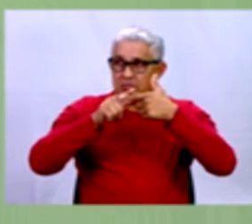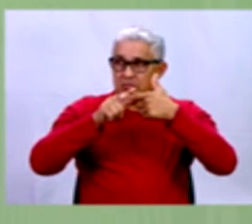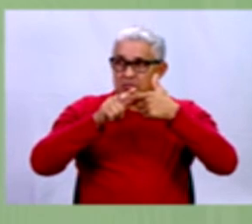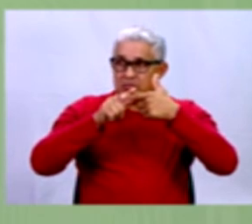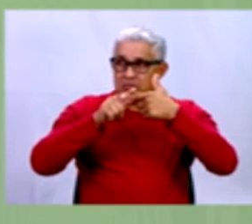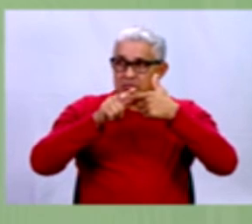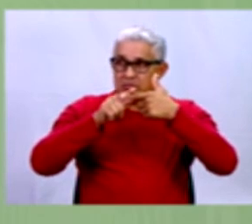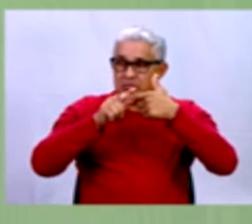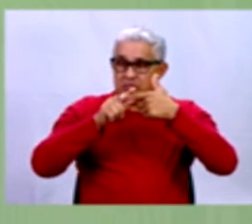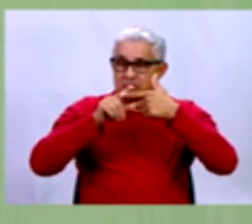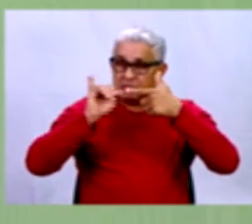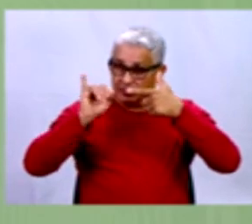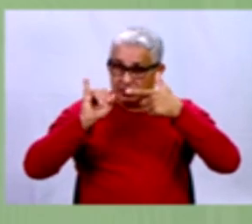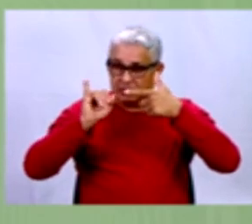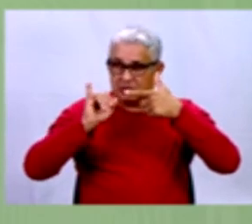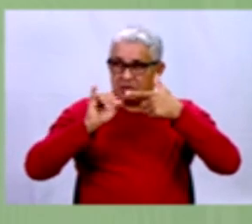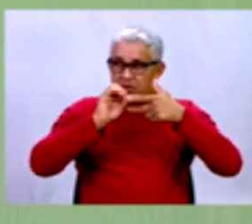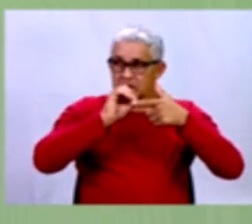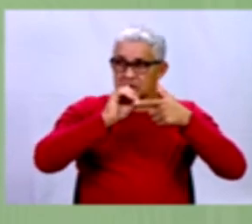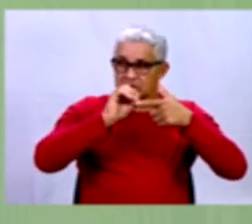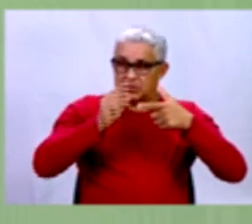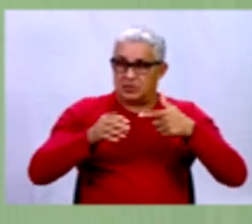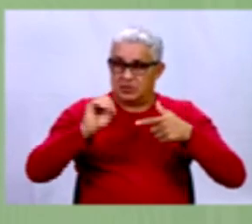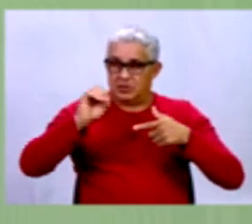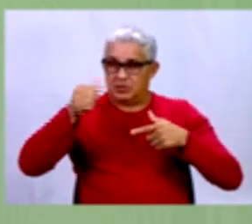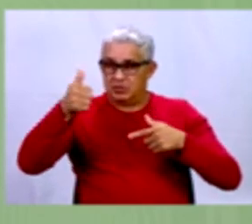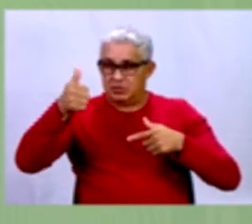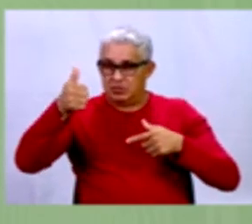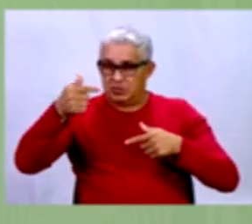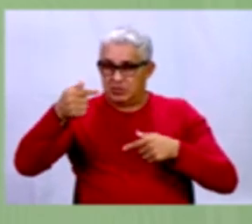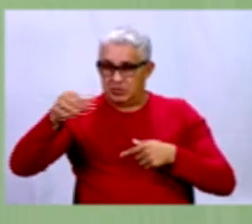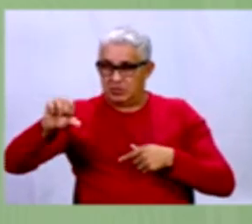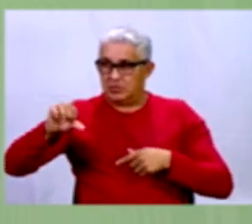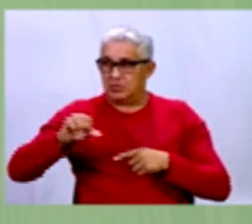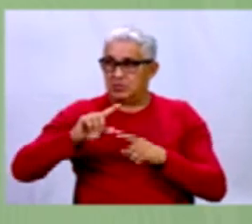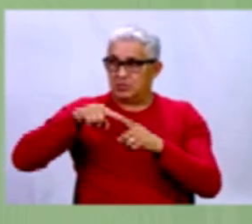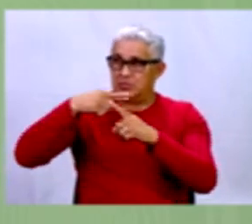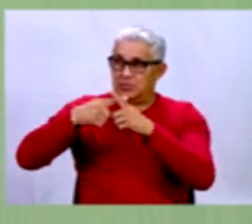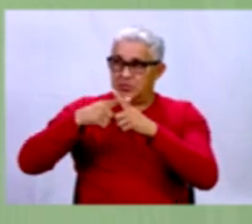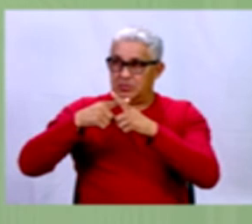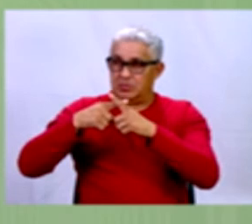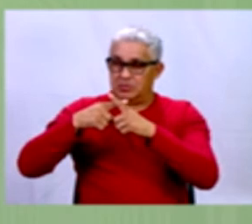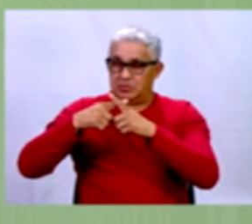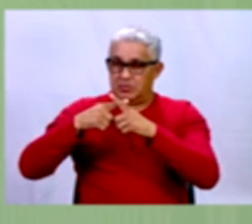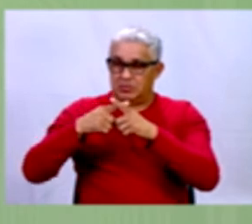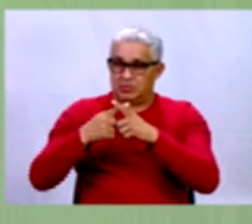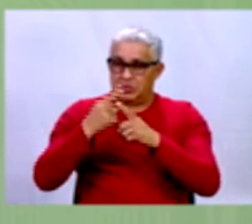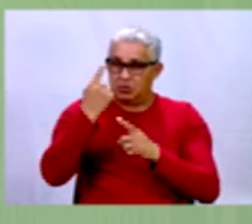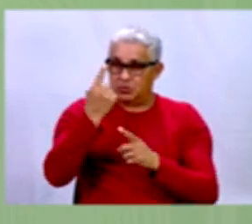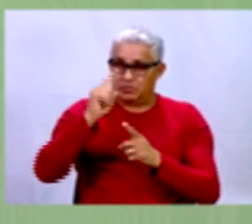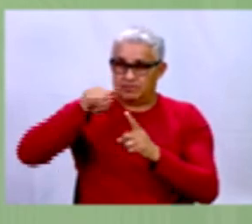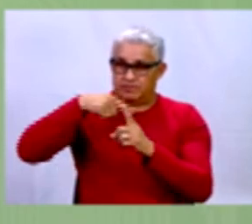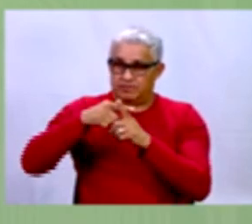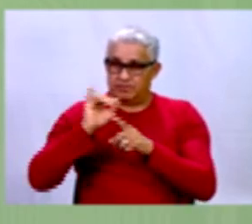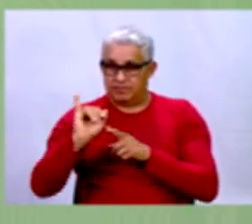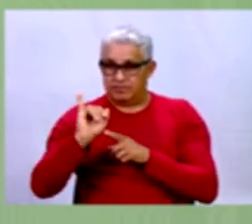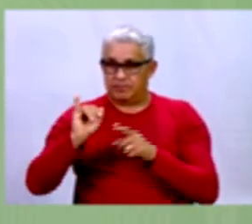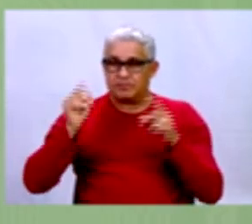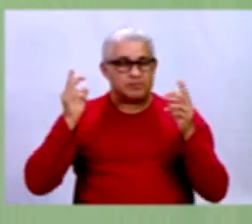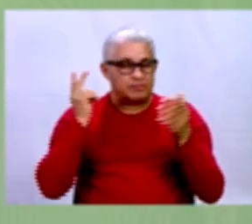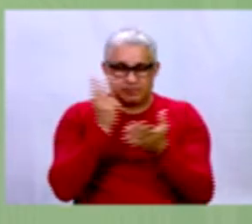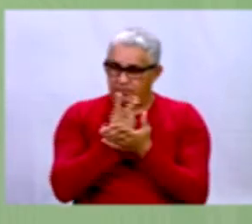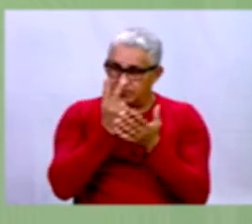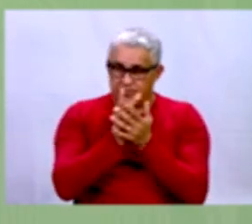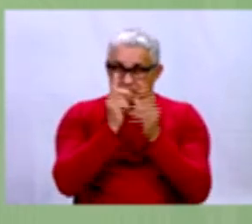nosso I, que é igual a 0,0179, vezes 1 mais I, que é exatamente a mesma coisa que está aqui em cima. Lembra quando eu falei